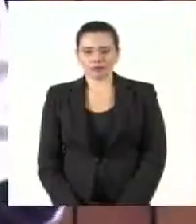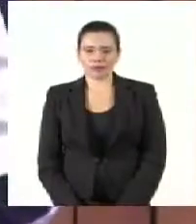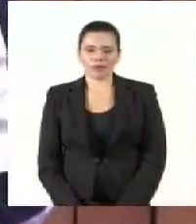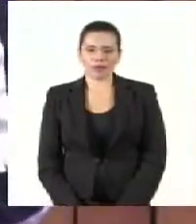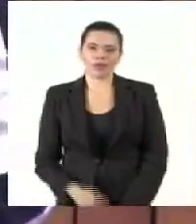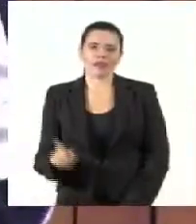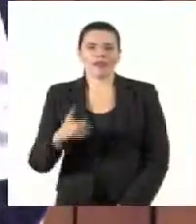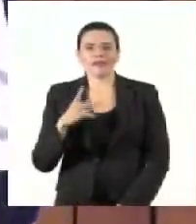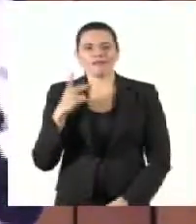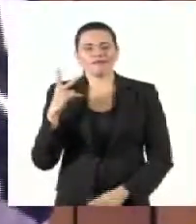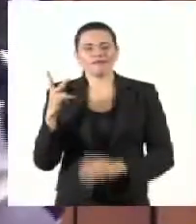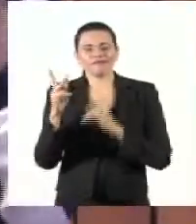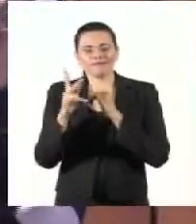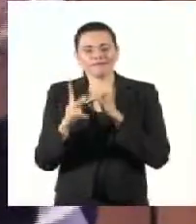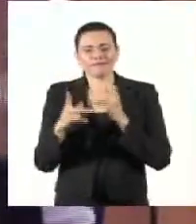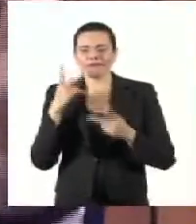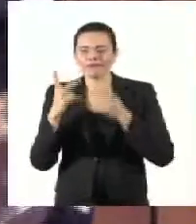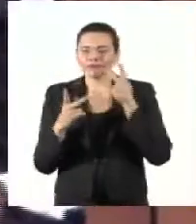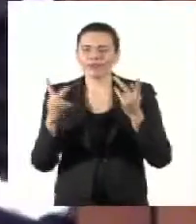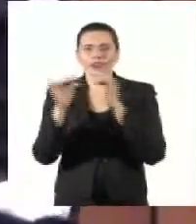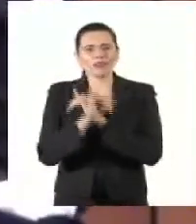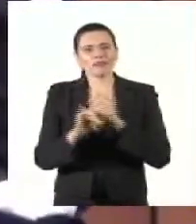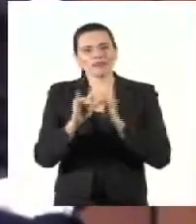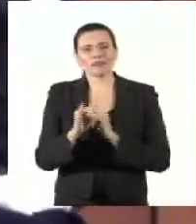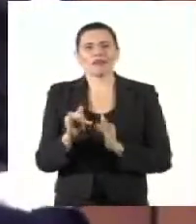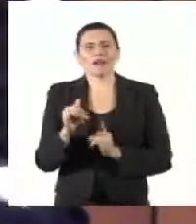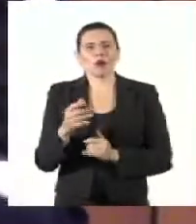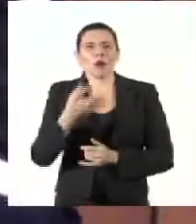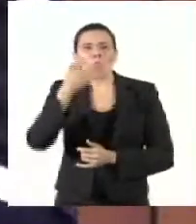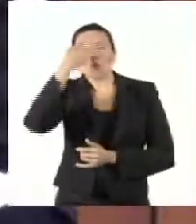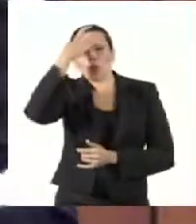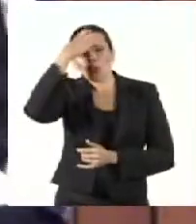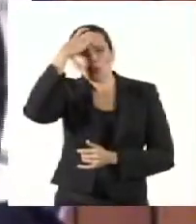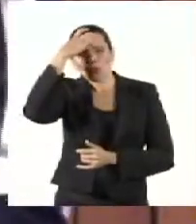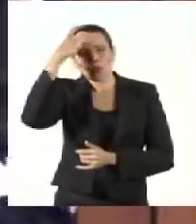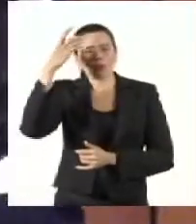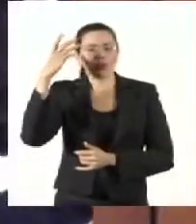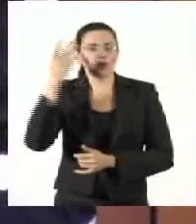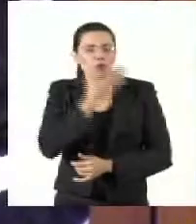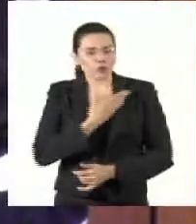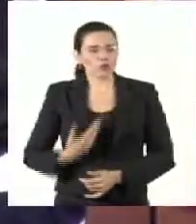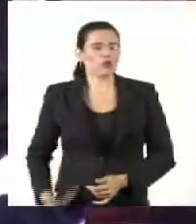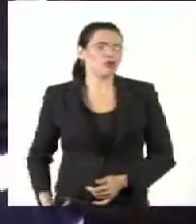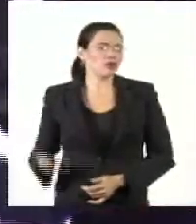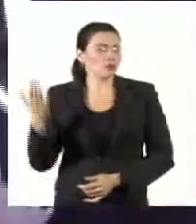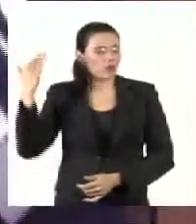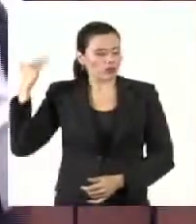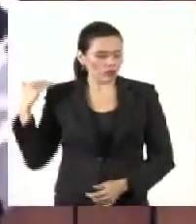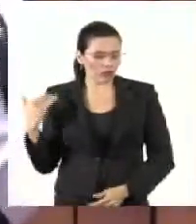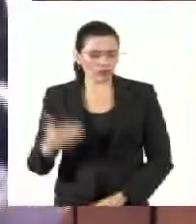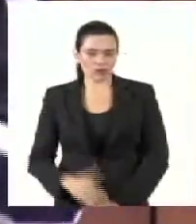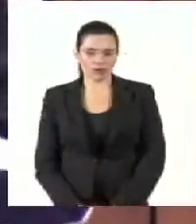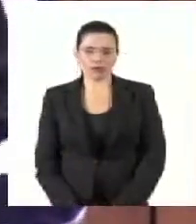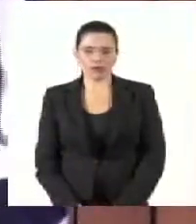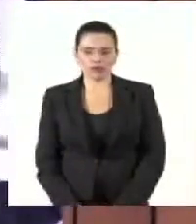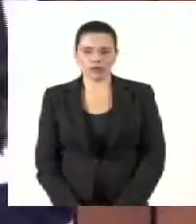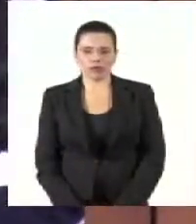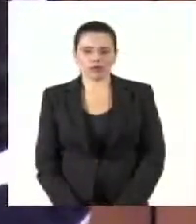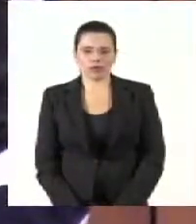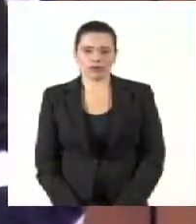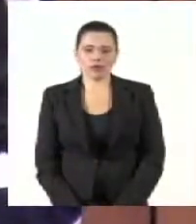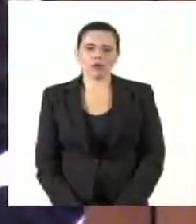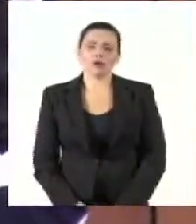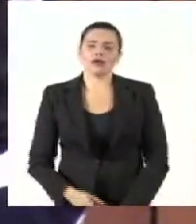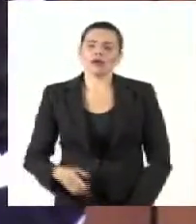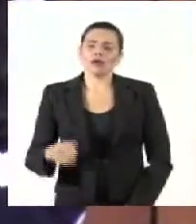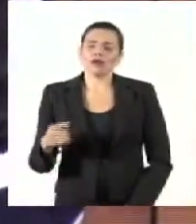construiu hospitais sem ter condições de manter. Quer dizer que no governo passado se conseguia fazer o